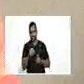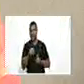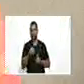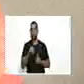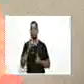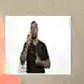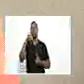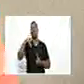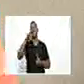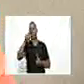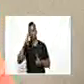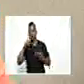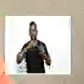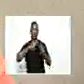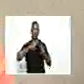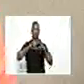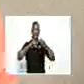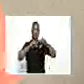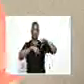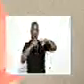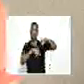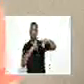letra O